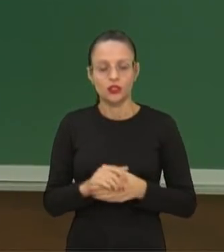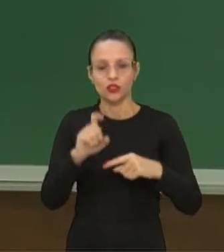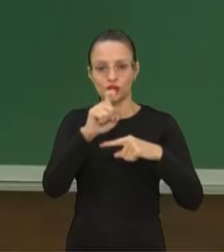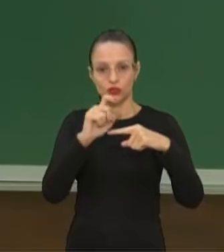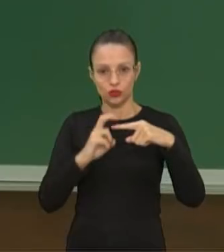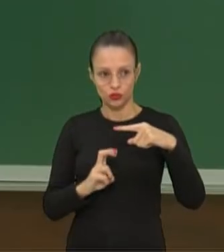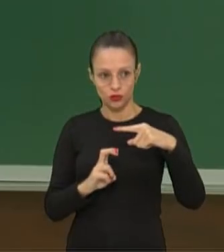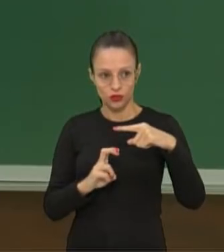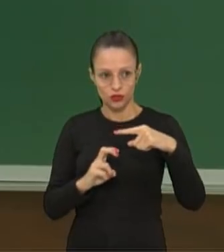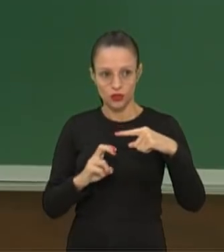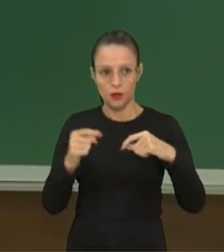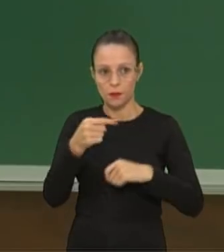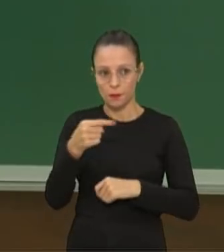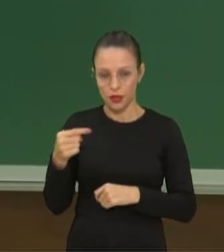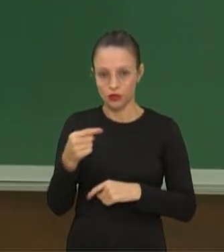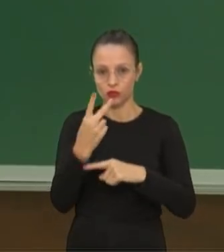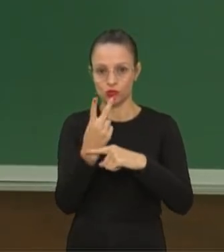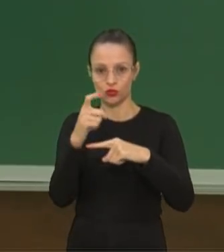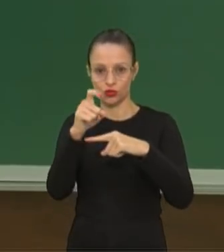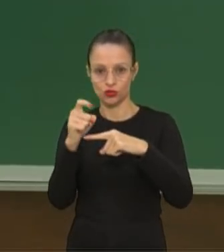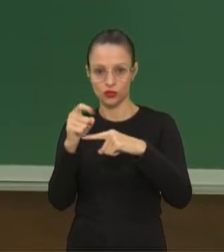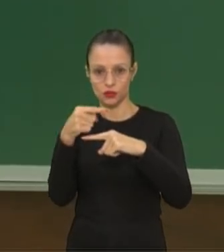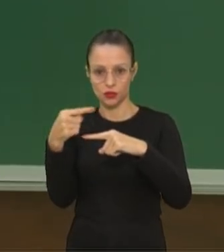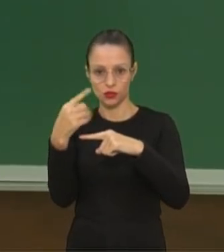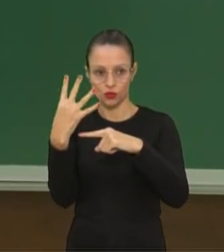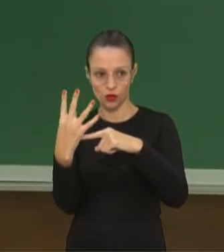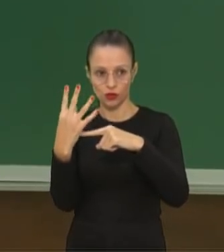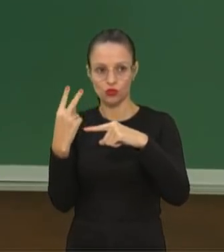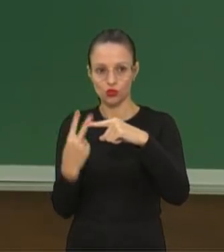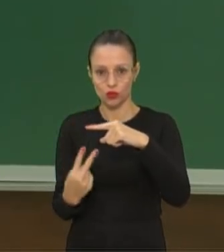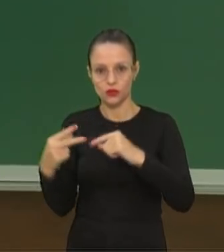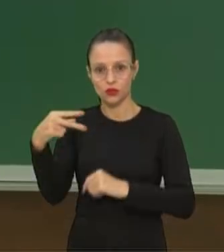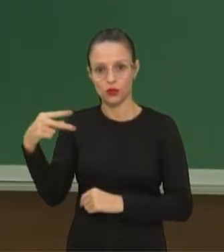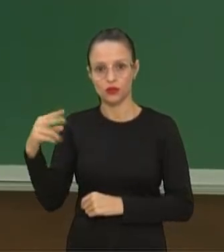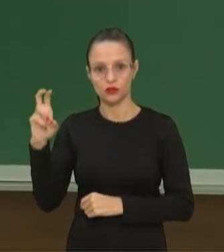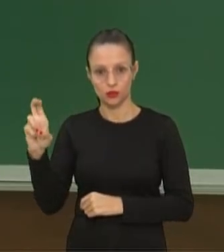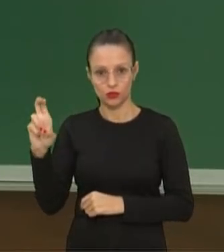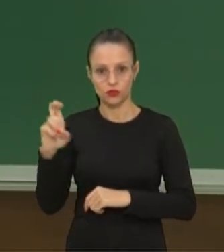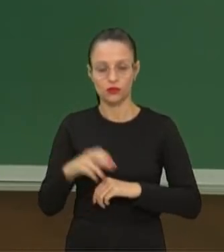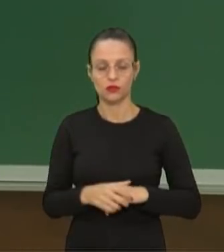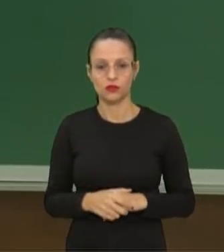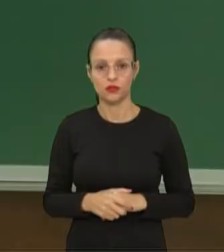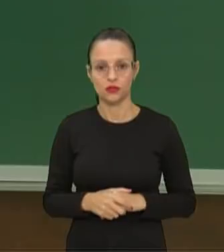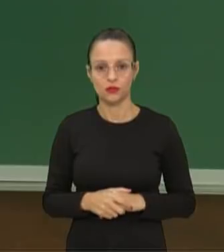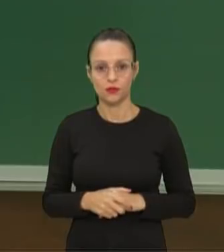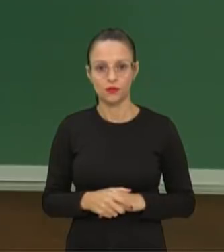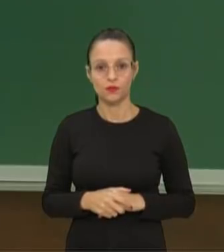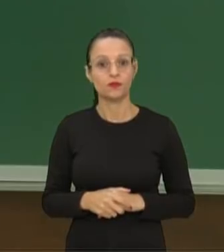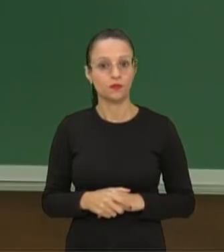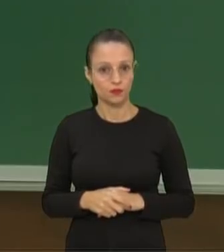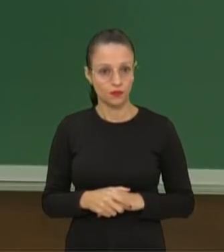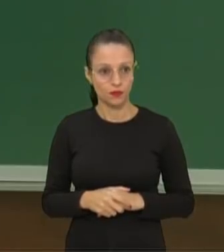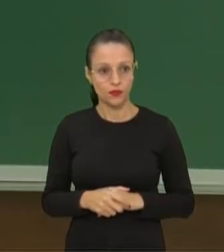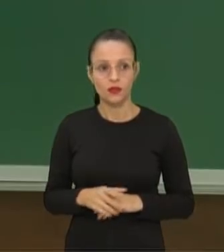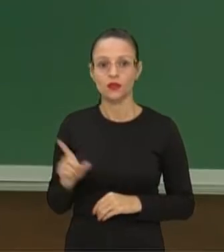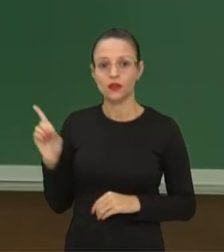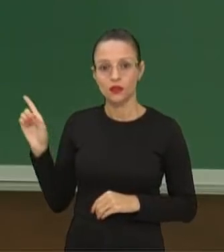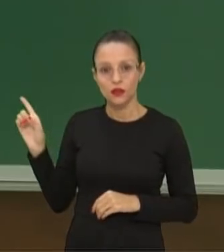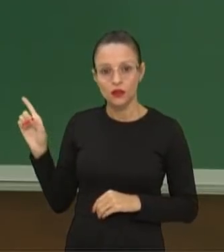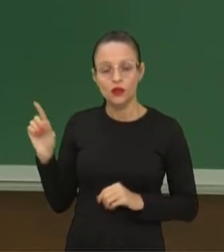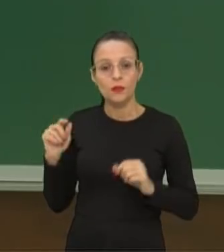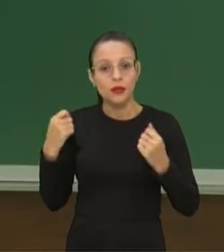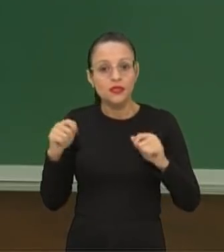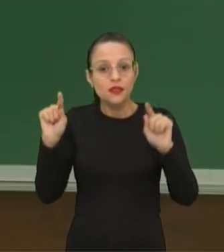sobre 5 menos 2x menos 4 sobre 2 igual a 5. Tá? Aqui você já começa